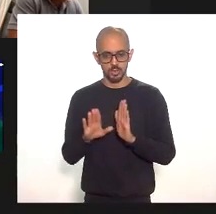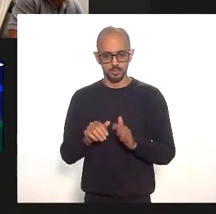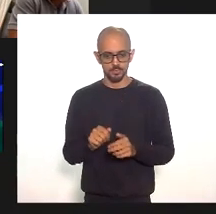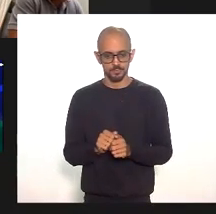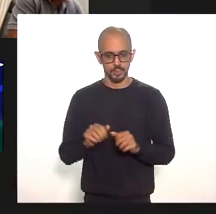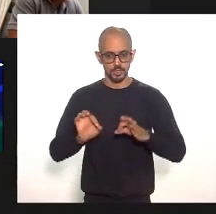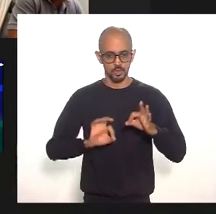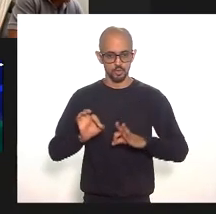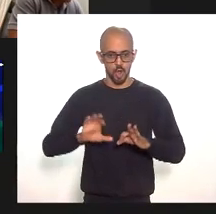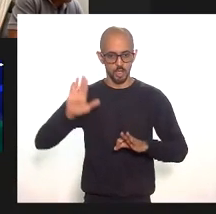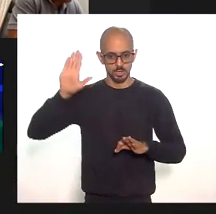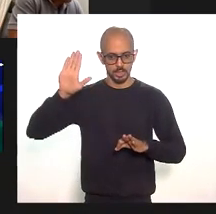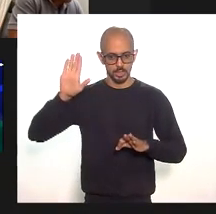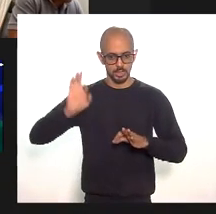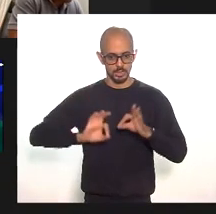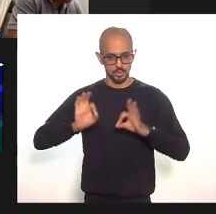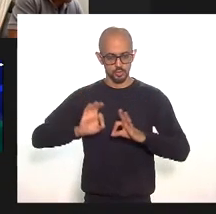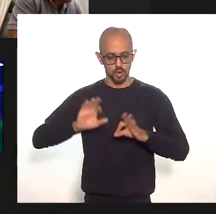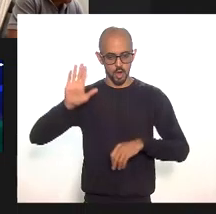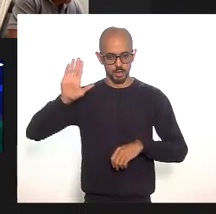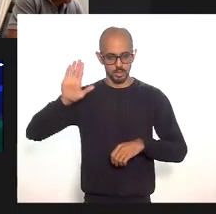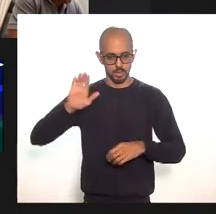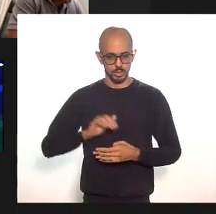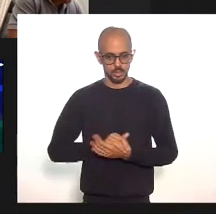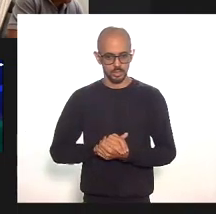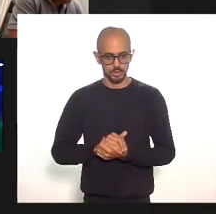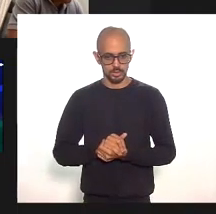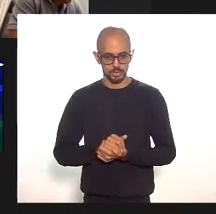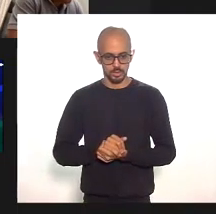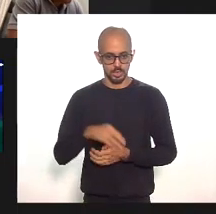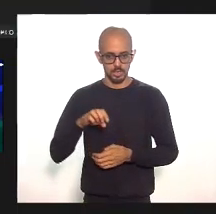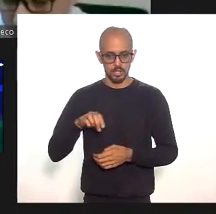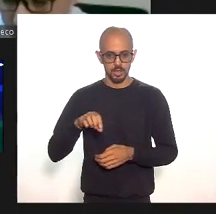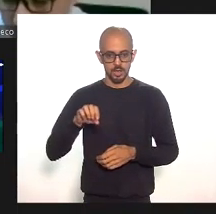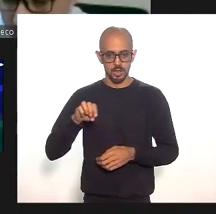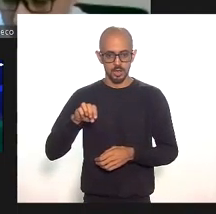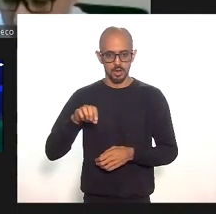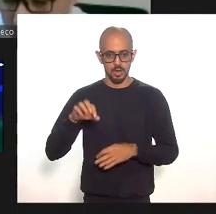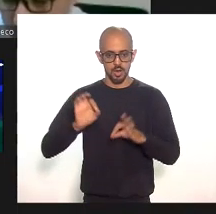Questão de ordem, presidente, já havia pedido. Questão de ordem.